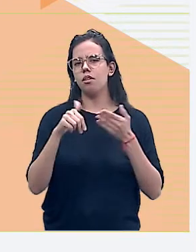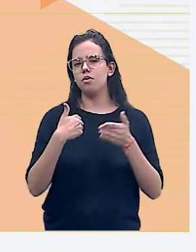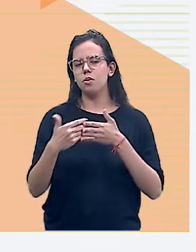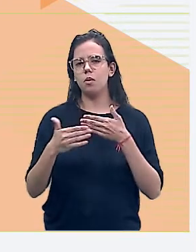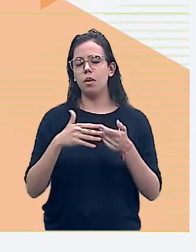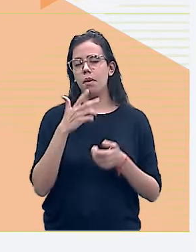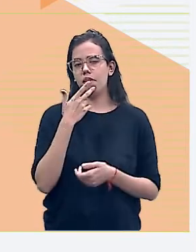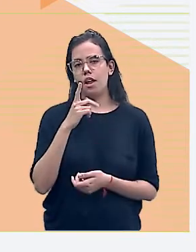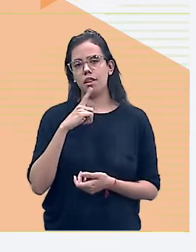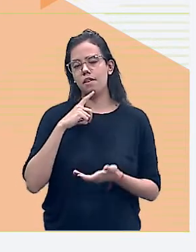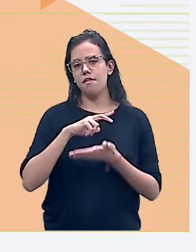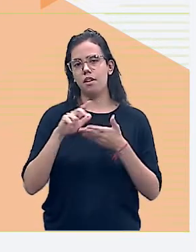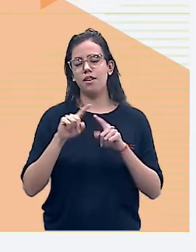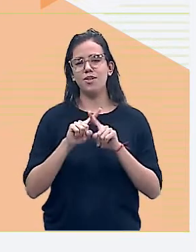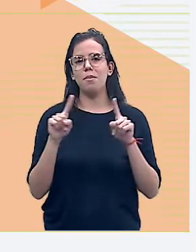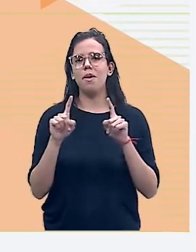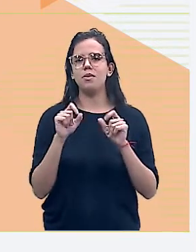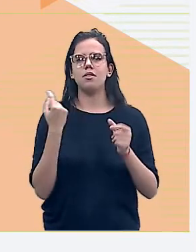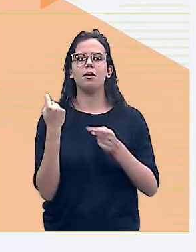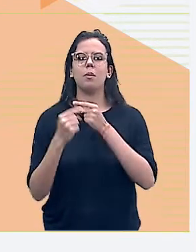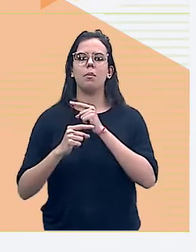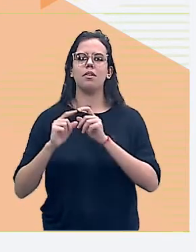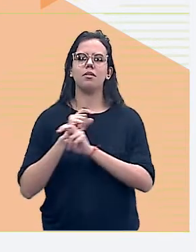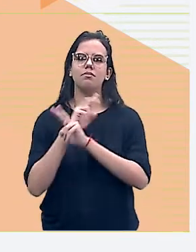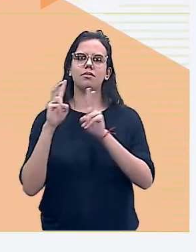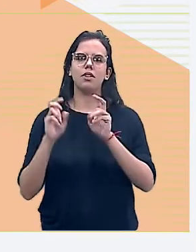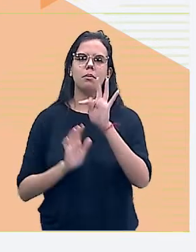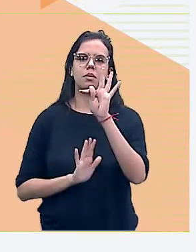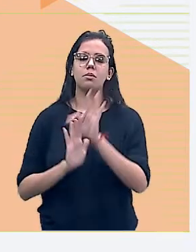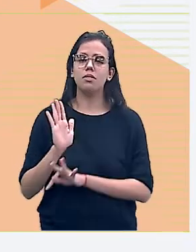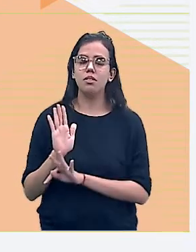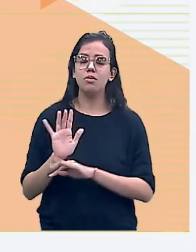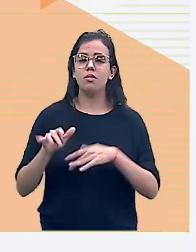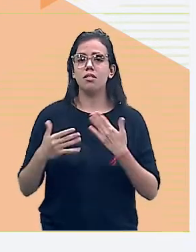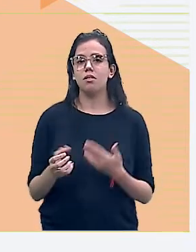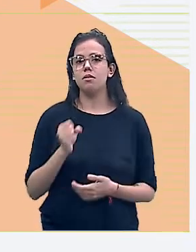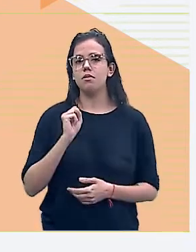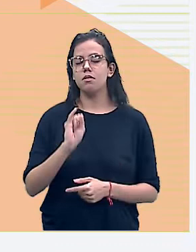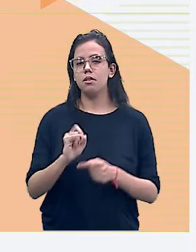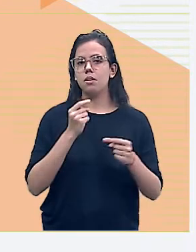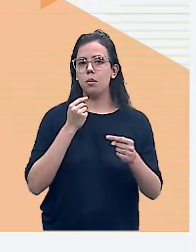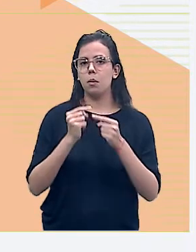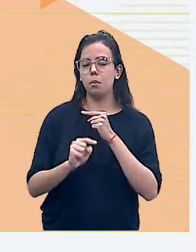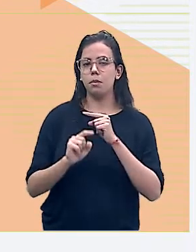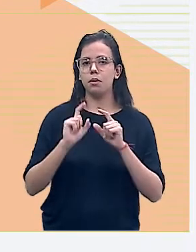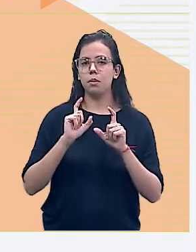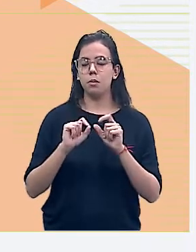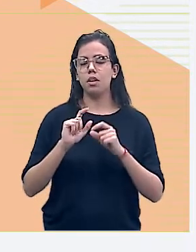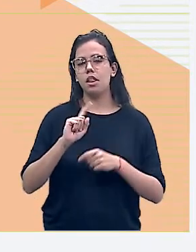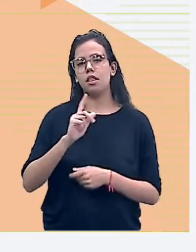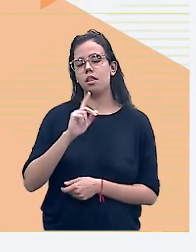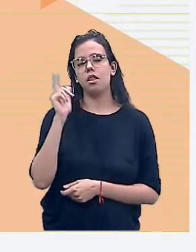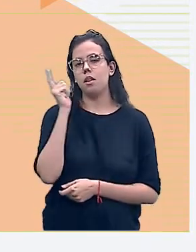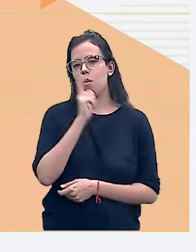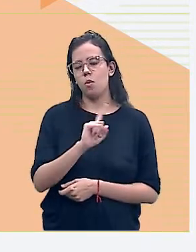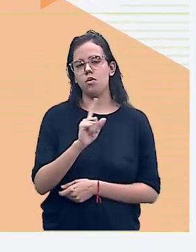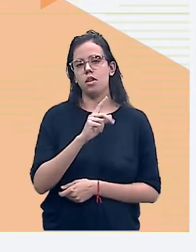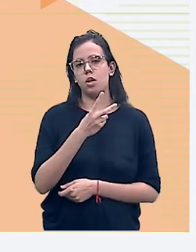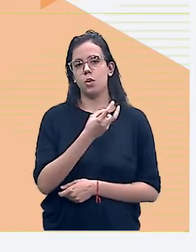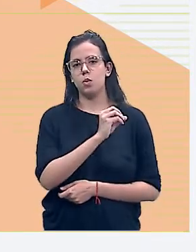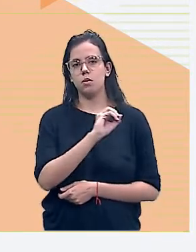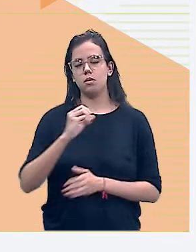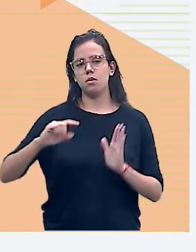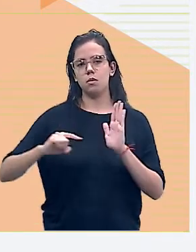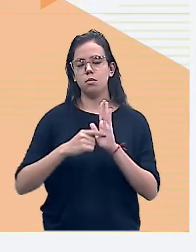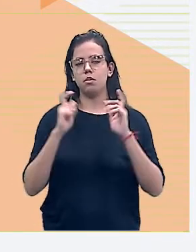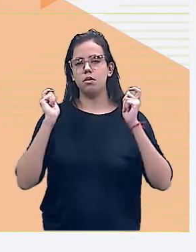tem um repertório e esse repertório não é produtivo Ok E aí não ser produtivo ele não vai conseguir alcançar o 200